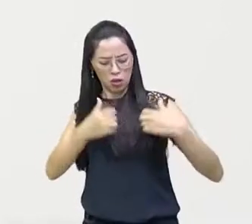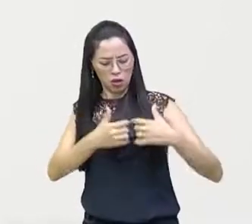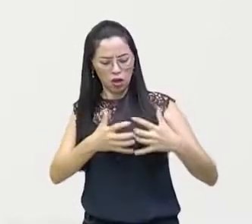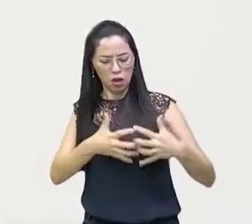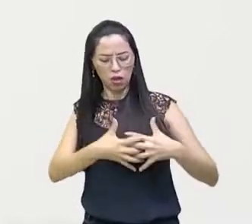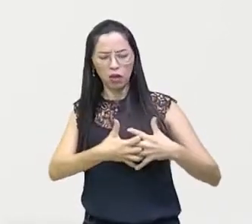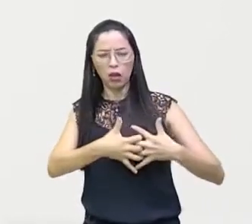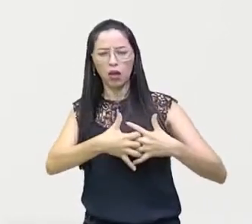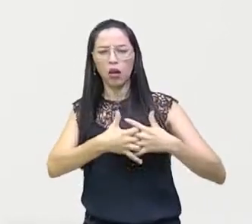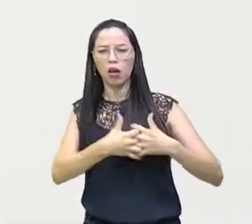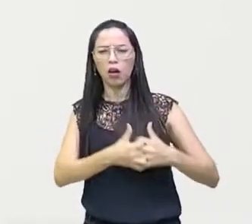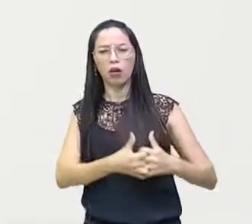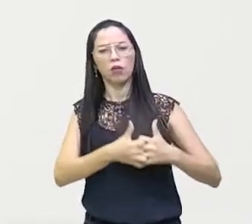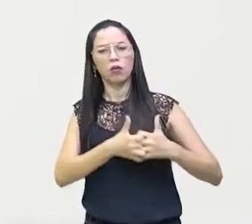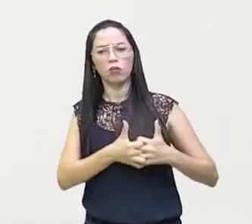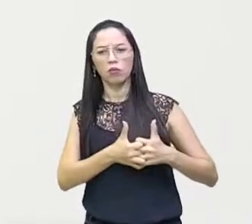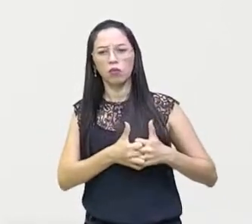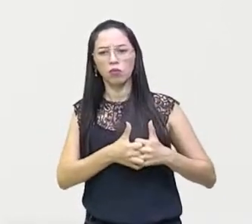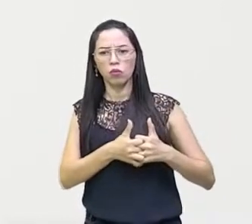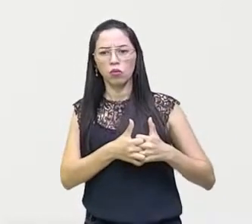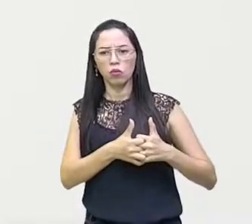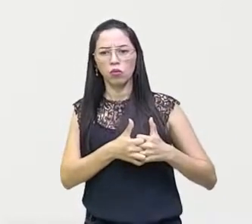melhor nos próximos slides. Vamos lá?